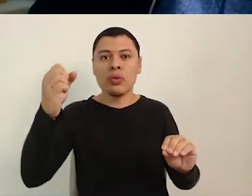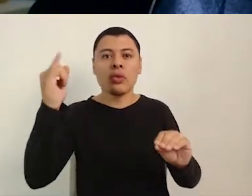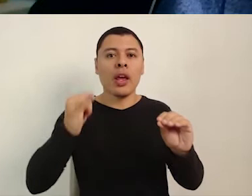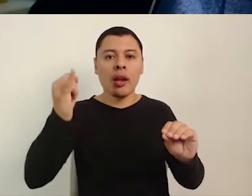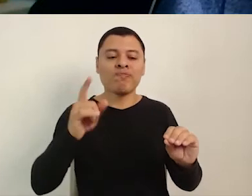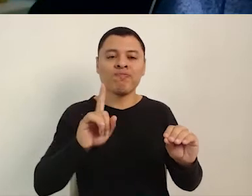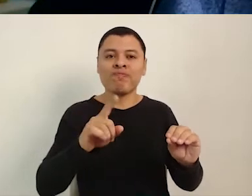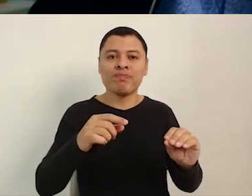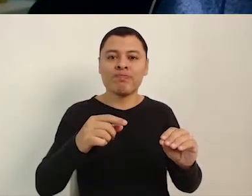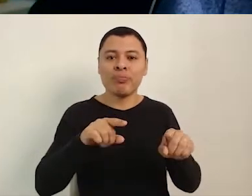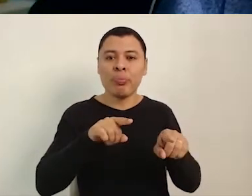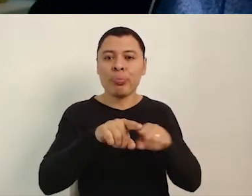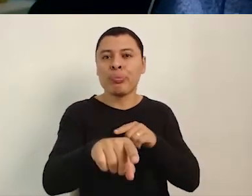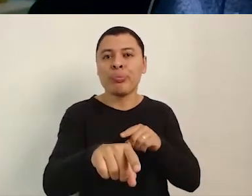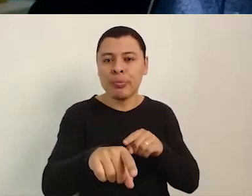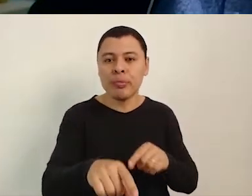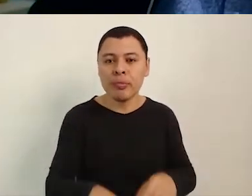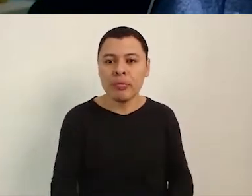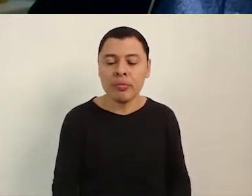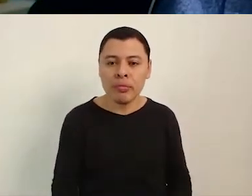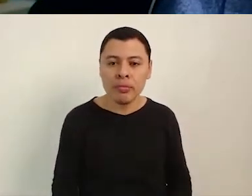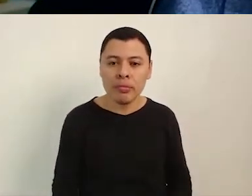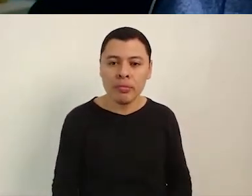Eu tenho uma apresentação aqui, mas ela